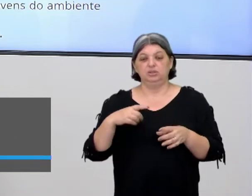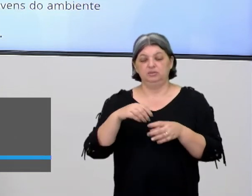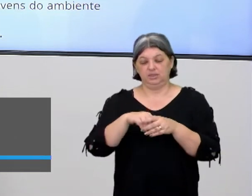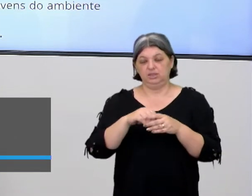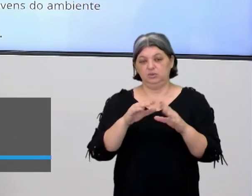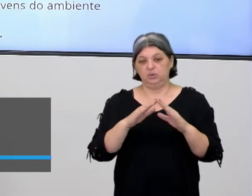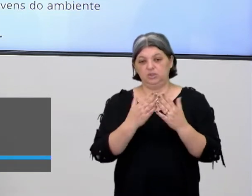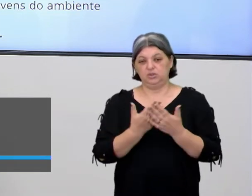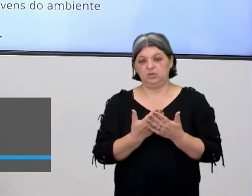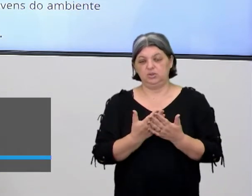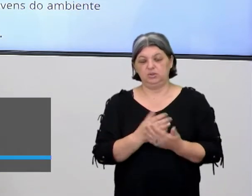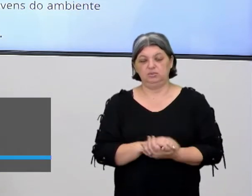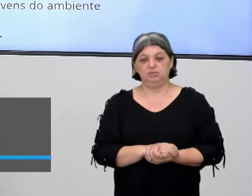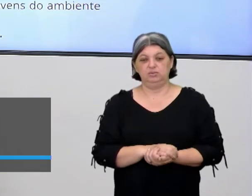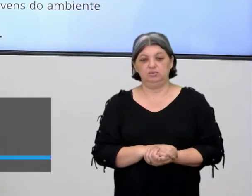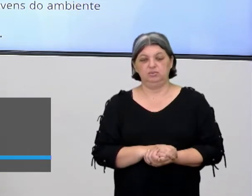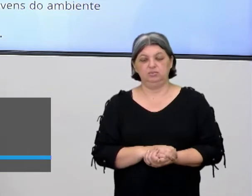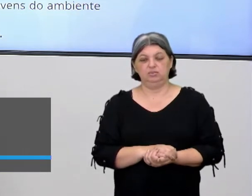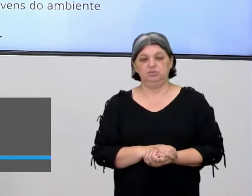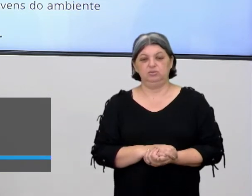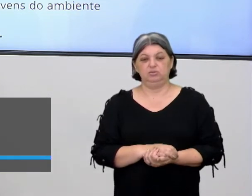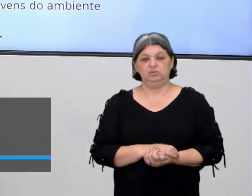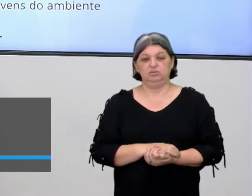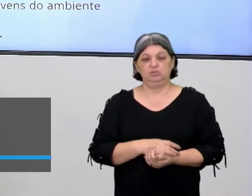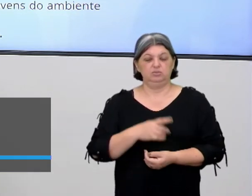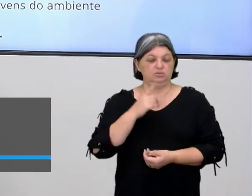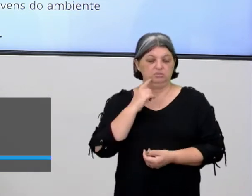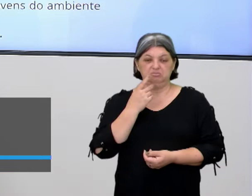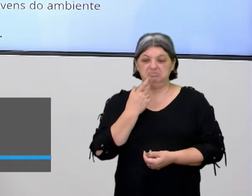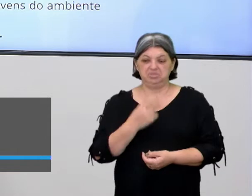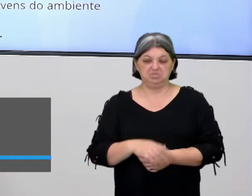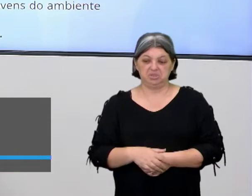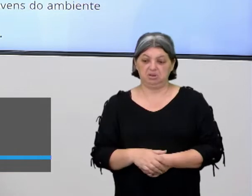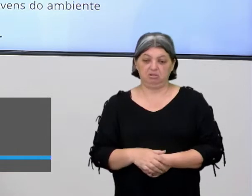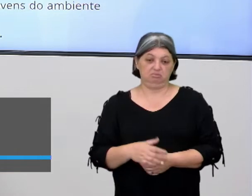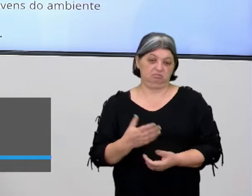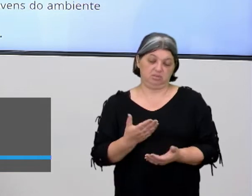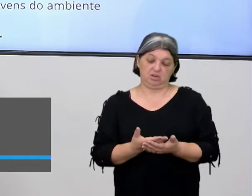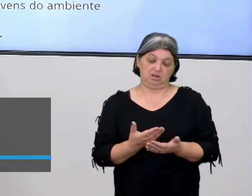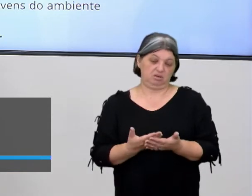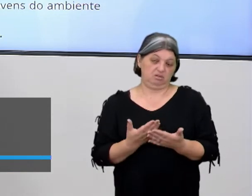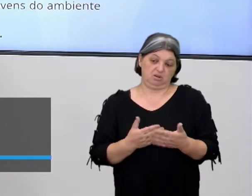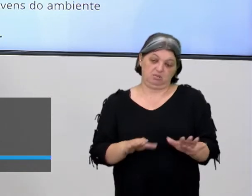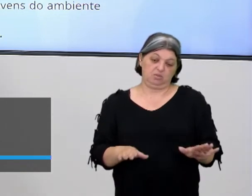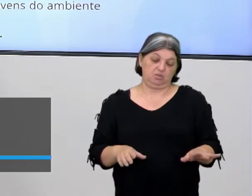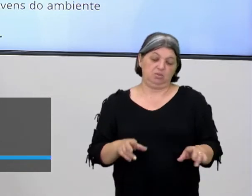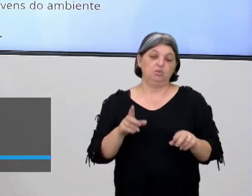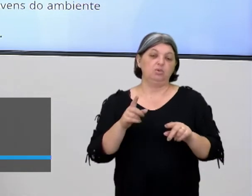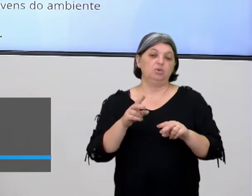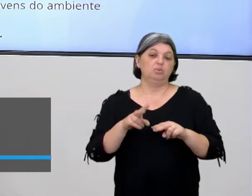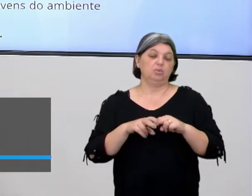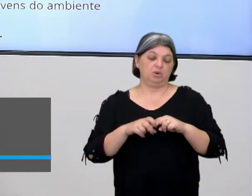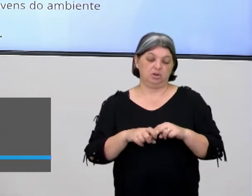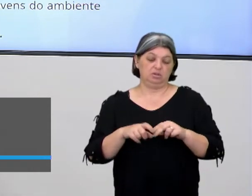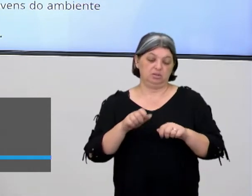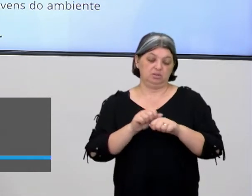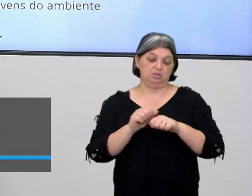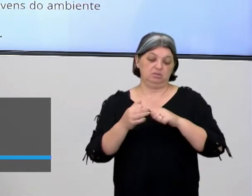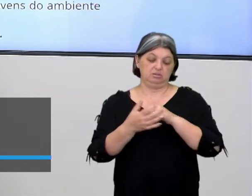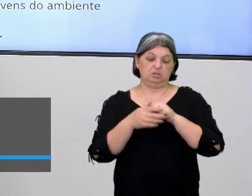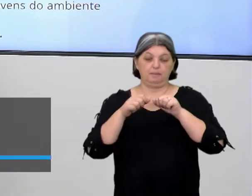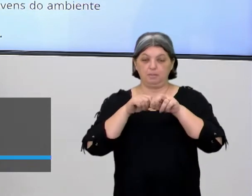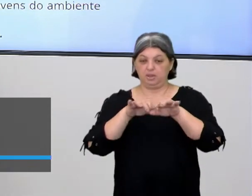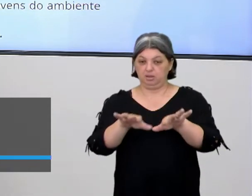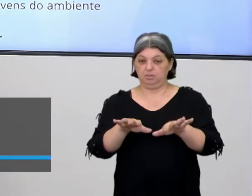Então, um belo dia você chegou lá e disse assim, ó, as aulas foram suspensas aí por conta da pandemia, né? Então, quem se